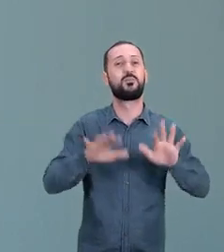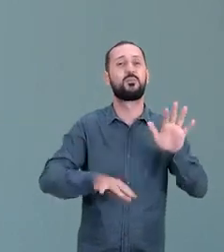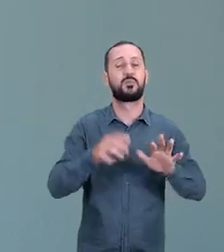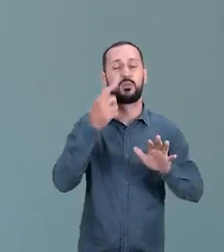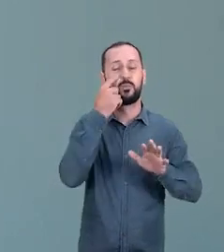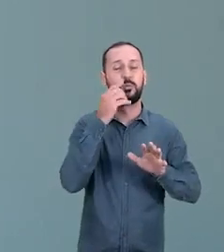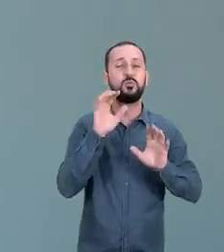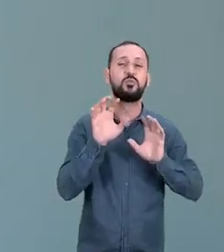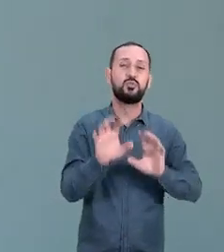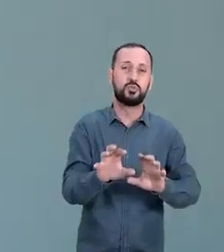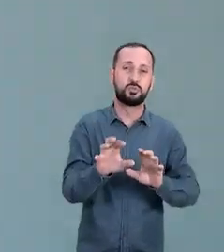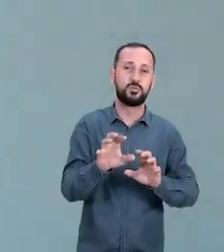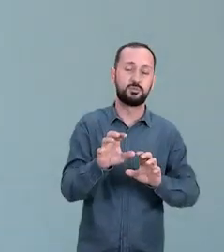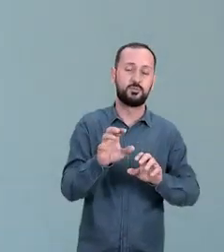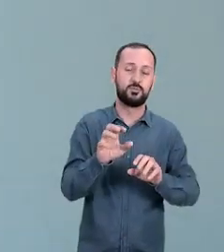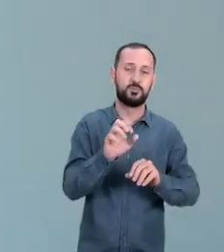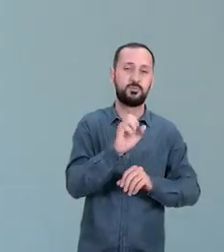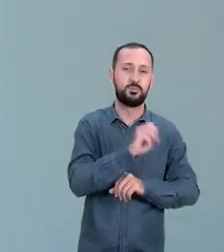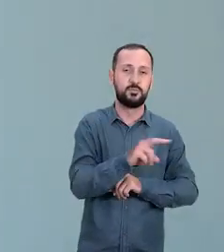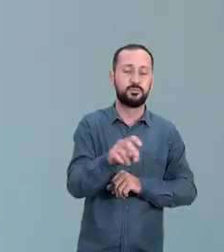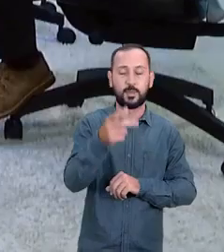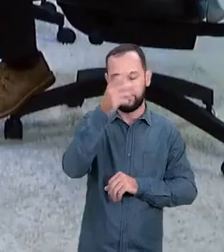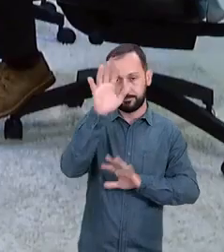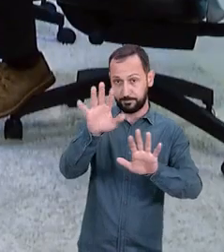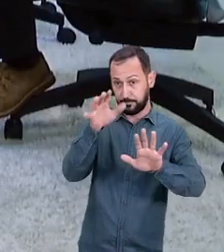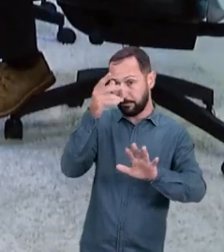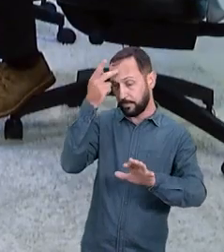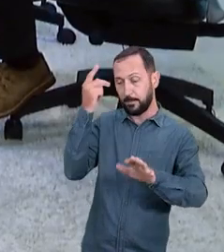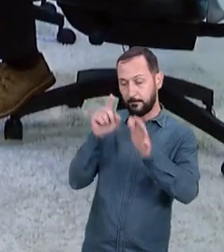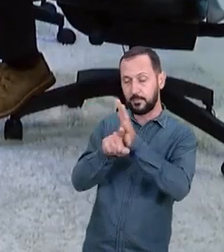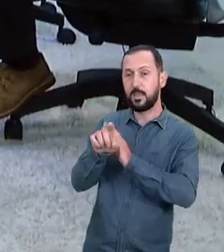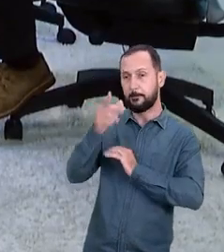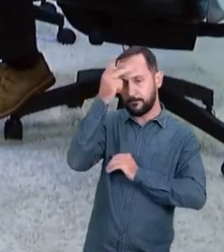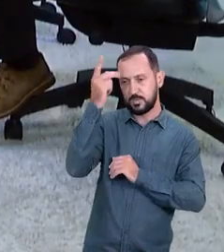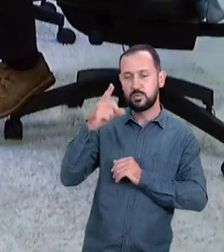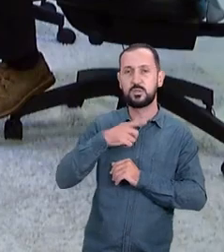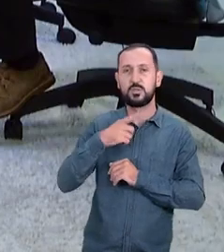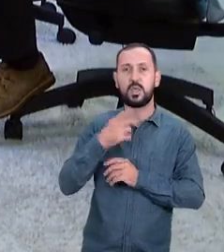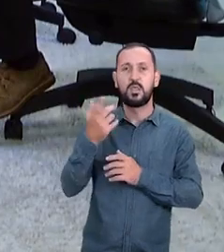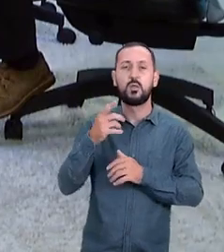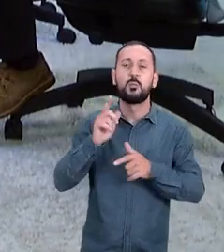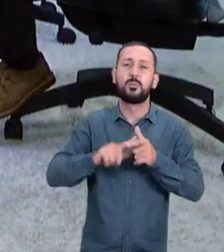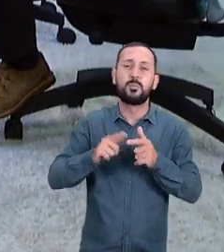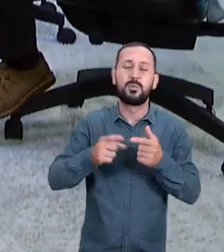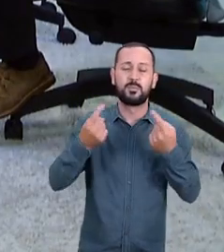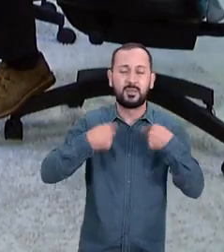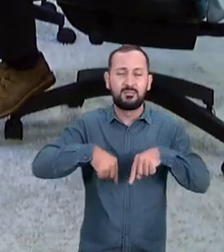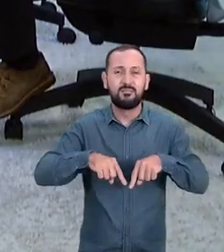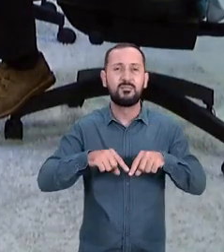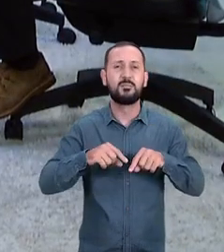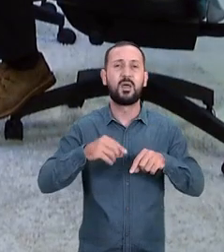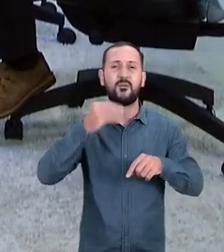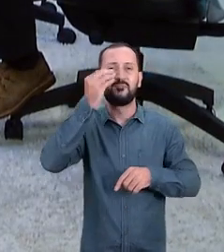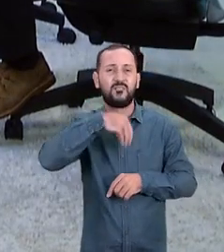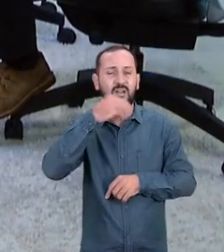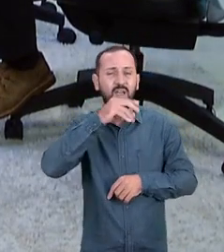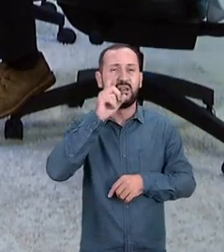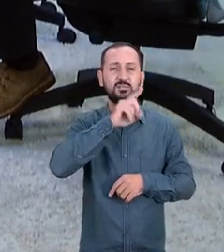conformidade viral, ele recebe a pessoa, o nome tipo que está com deficiência orgânica, ela